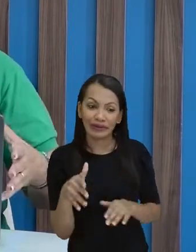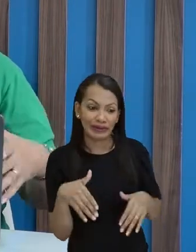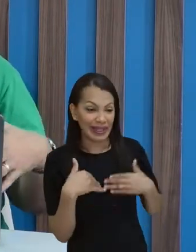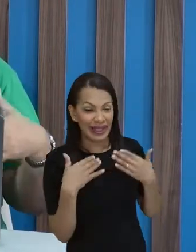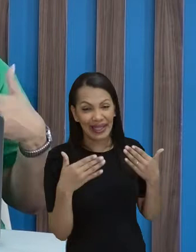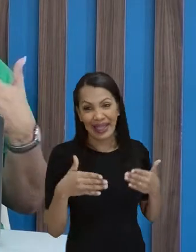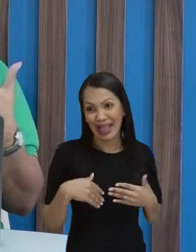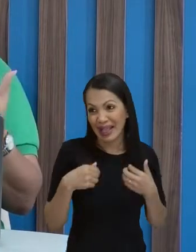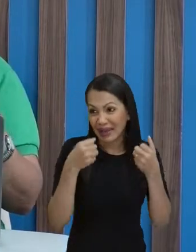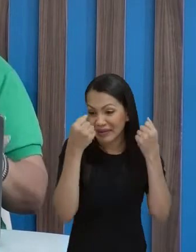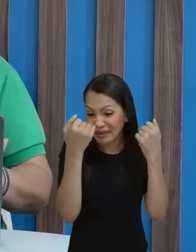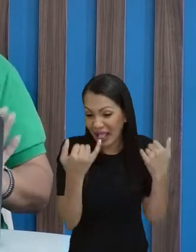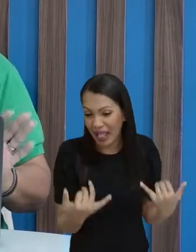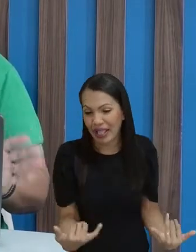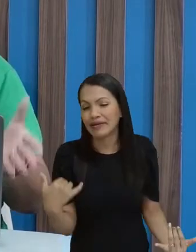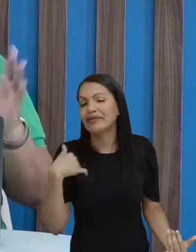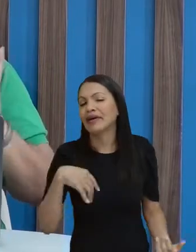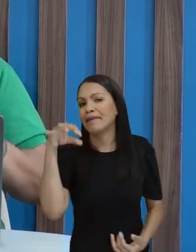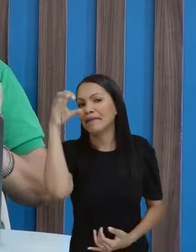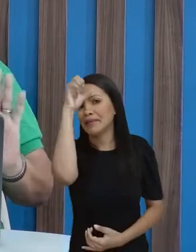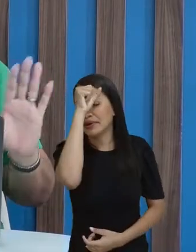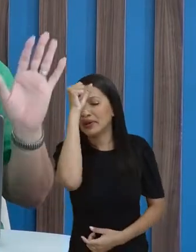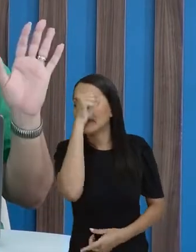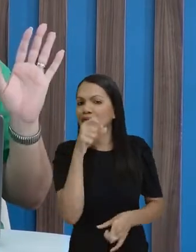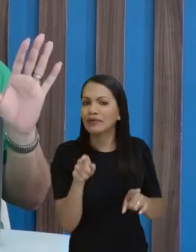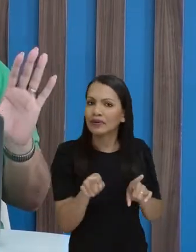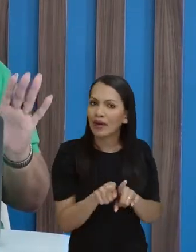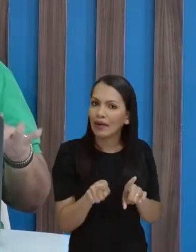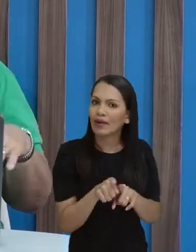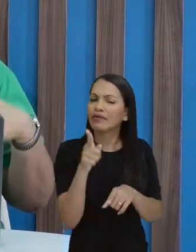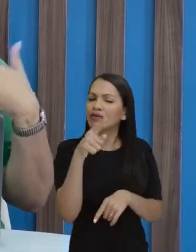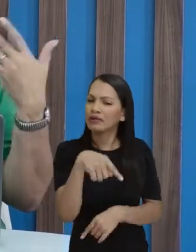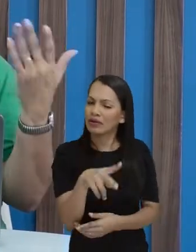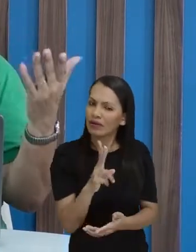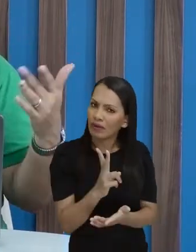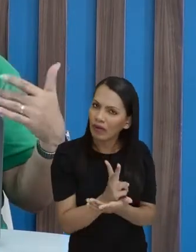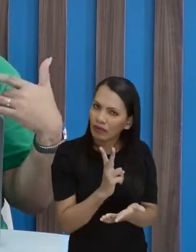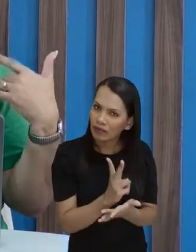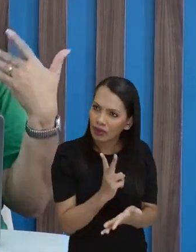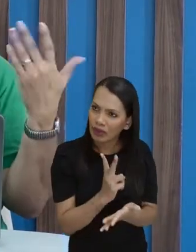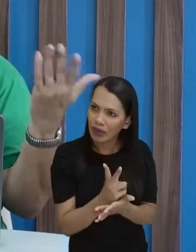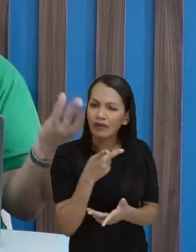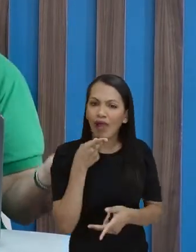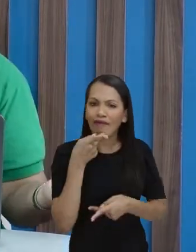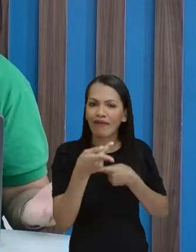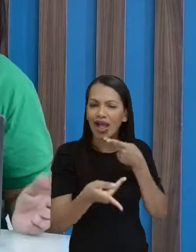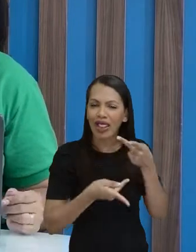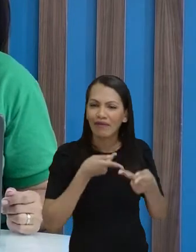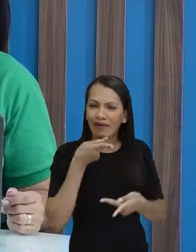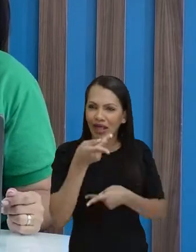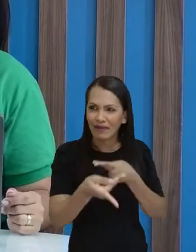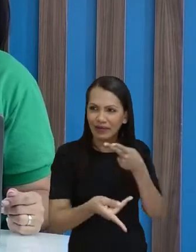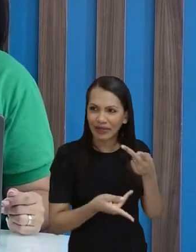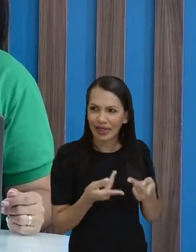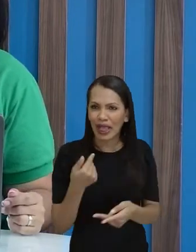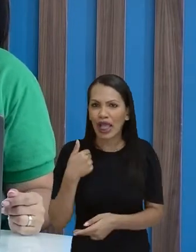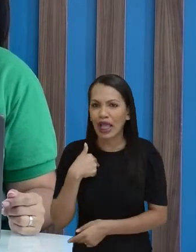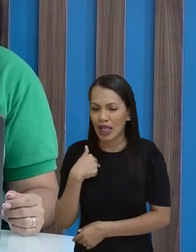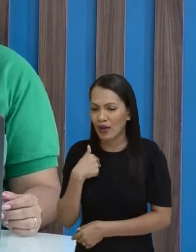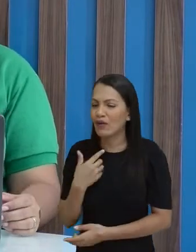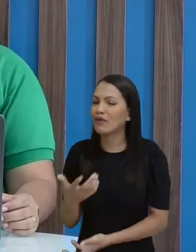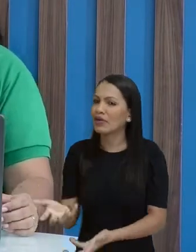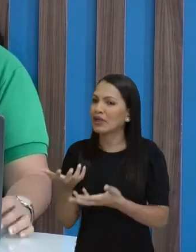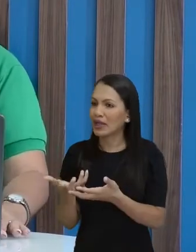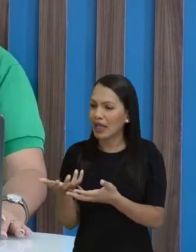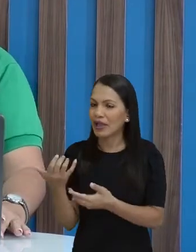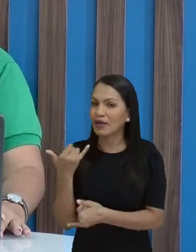ali, né? Vai explicando, a gente vai aqui aprendendo também. Então, fique à vontade para continuar falando. Estou a fim de brincar.